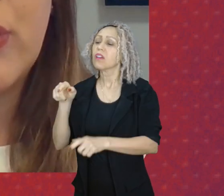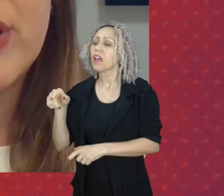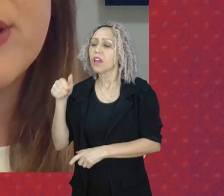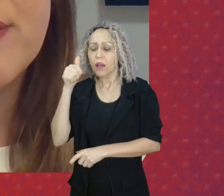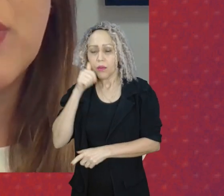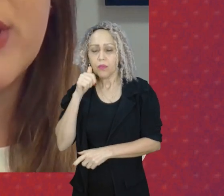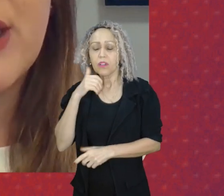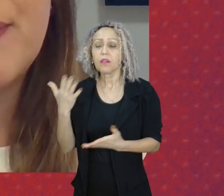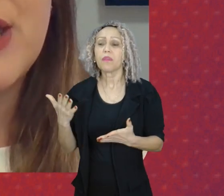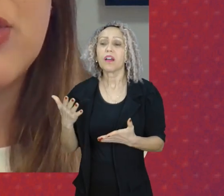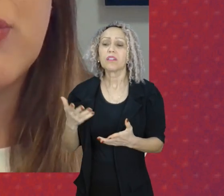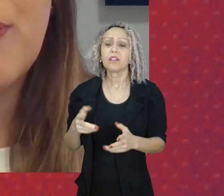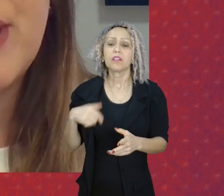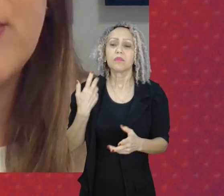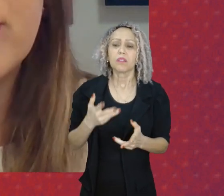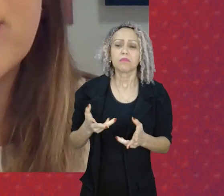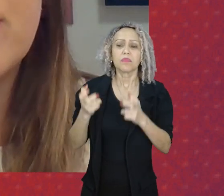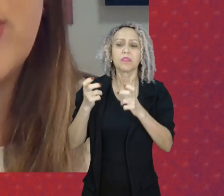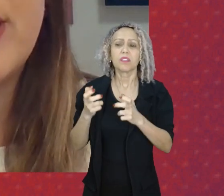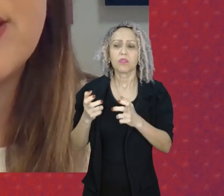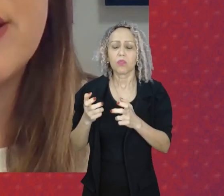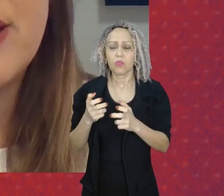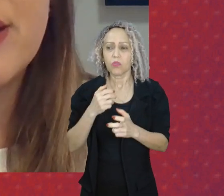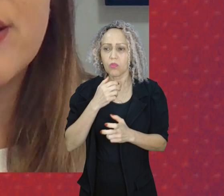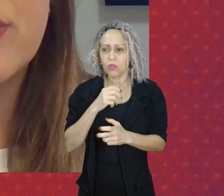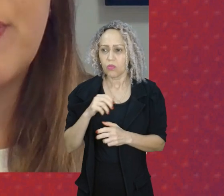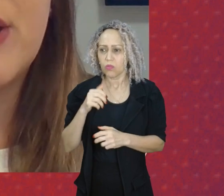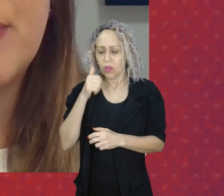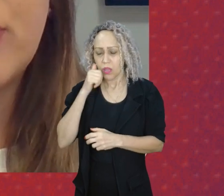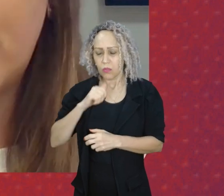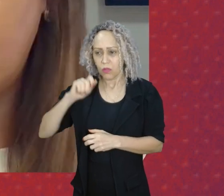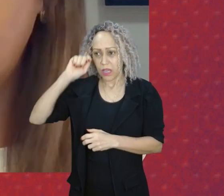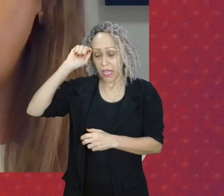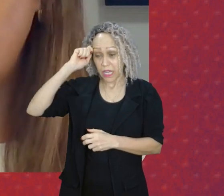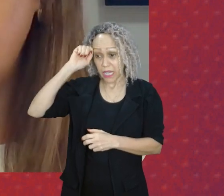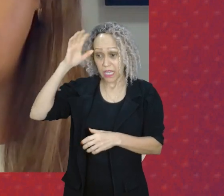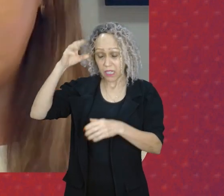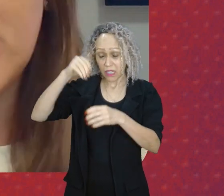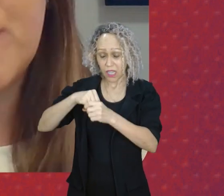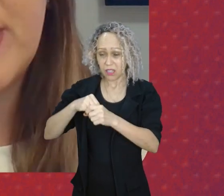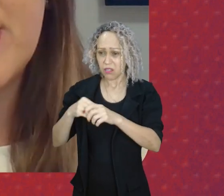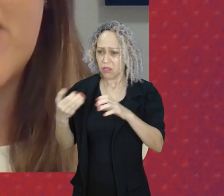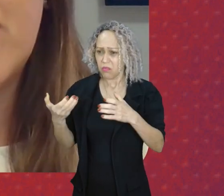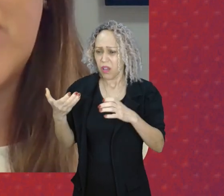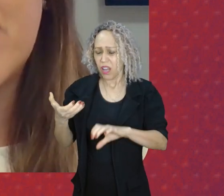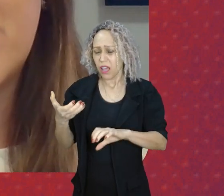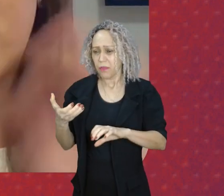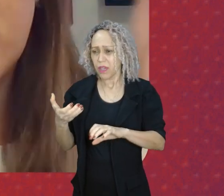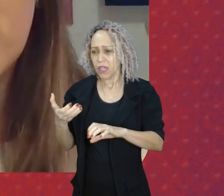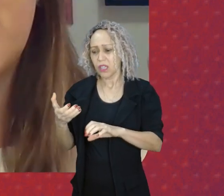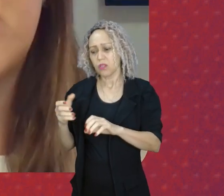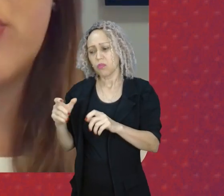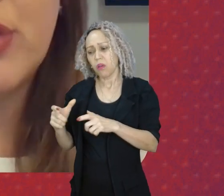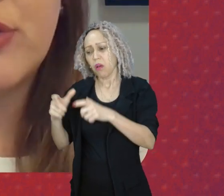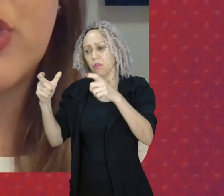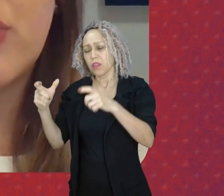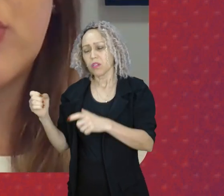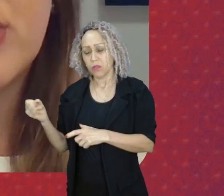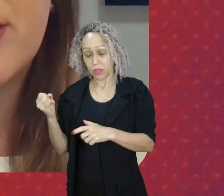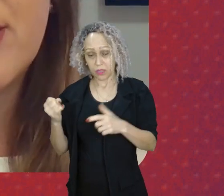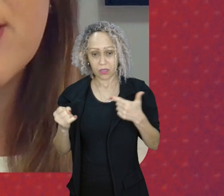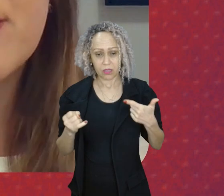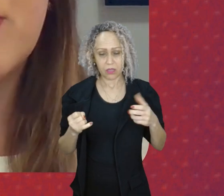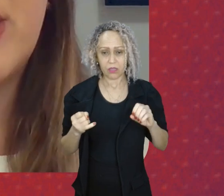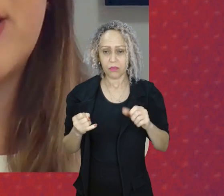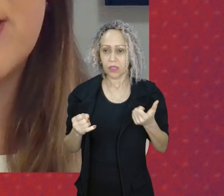se notou? Que simbolicamente o aumento das mulheres negras no parlamento foi importante, porque elas eram, nas eleições de 2018, a gente